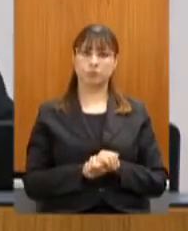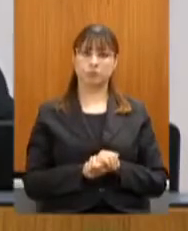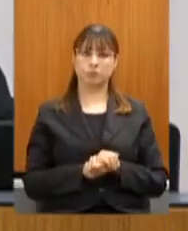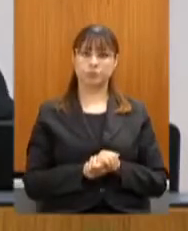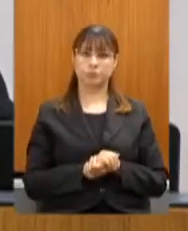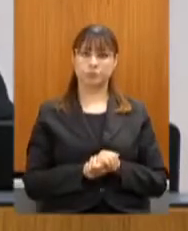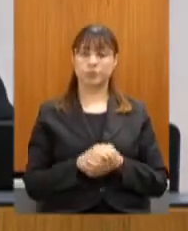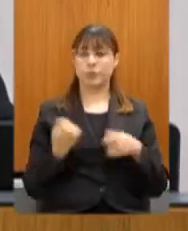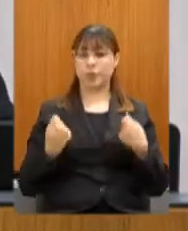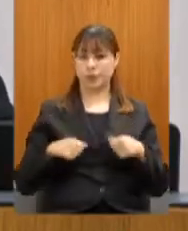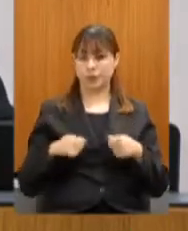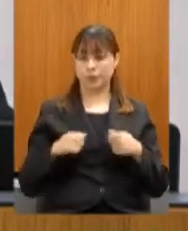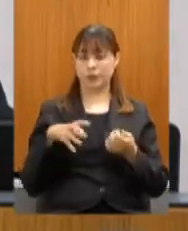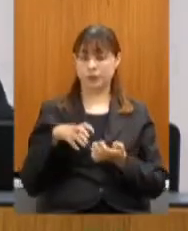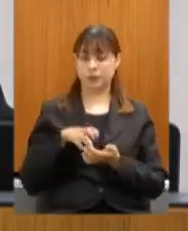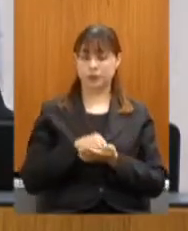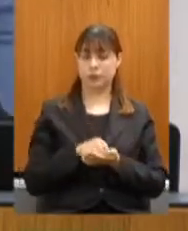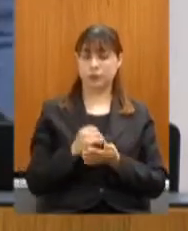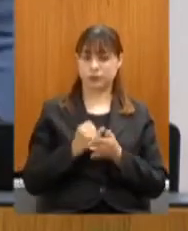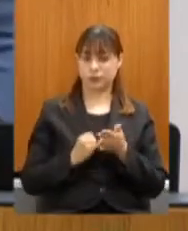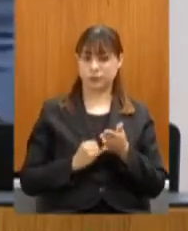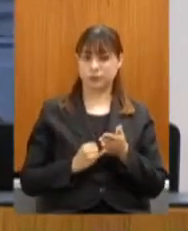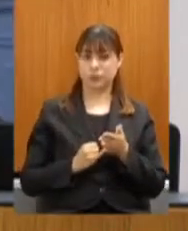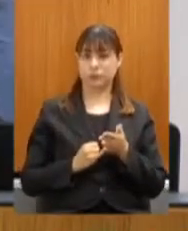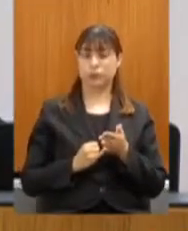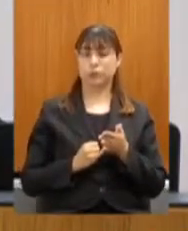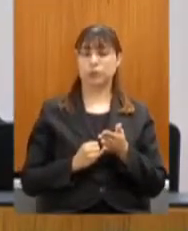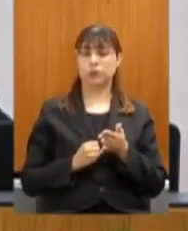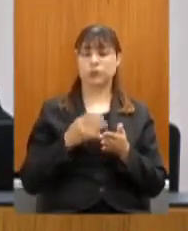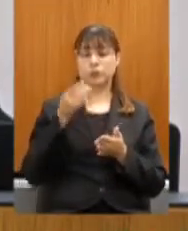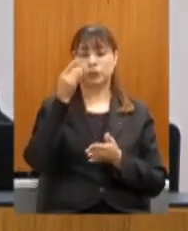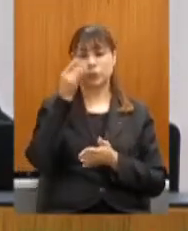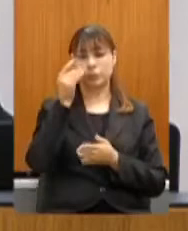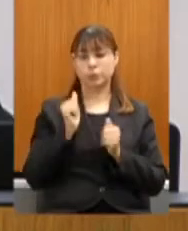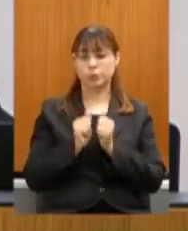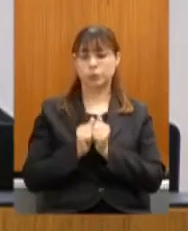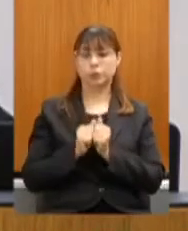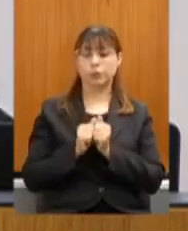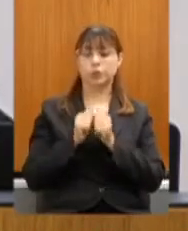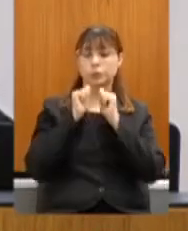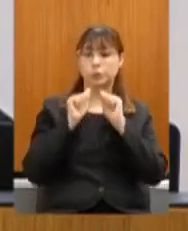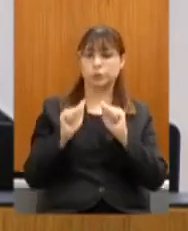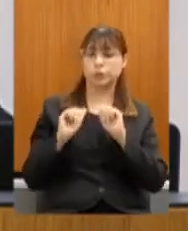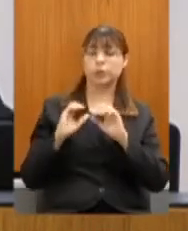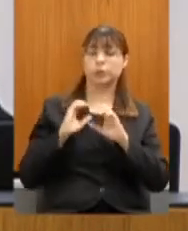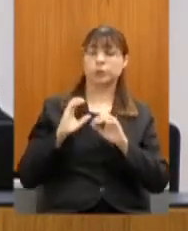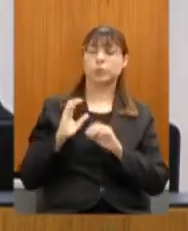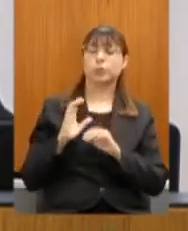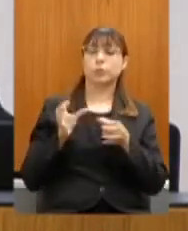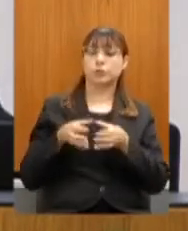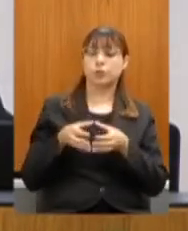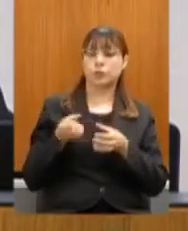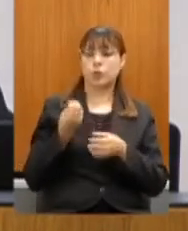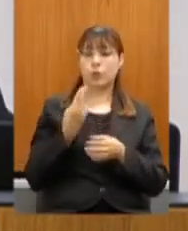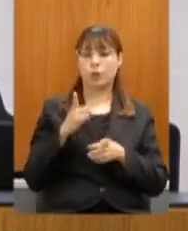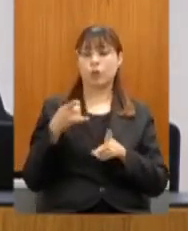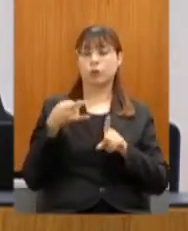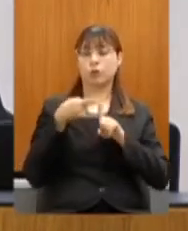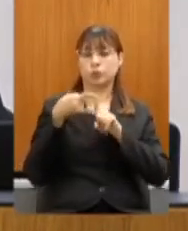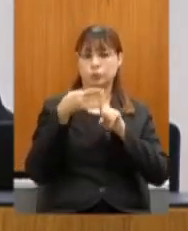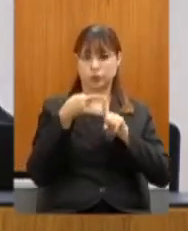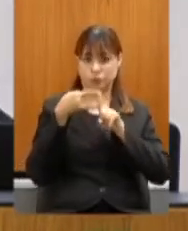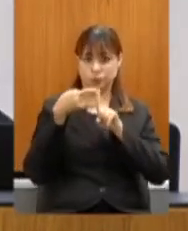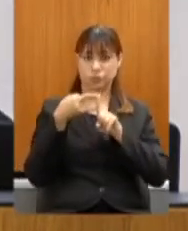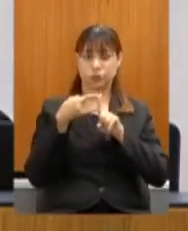deverão se inscrever pessoalmente junto à assessoria da comissão ou através do chat online do aplicativo